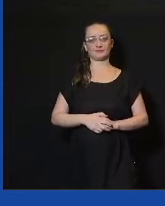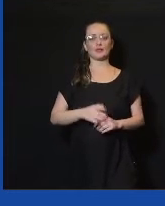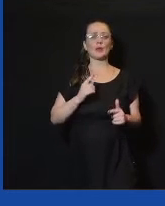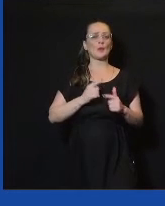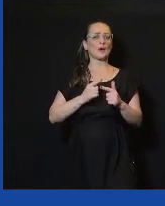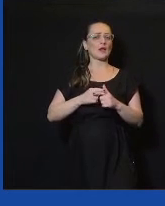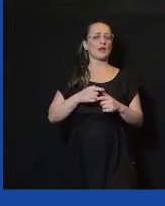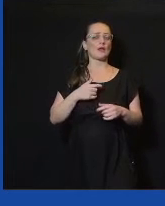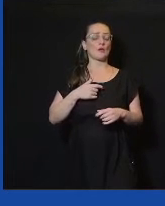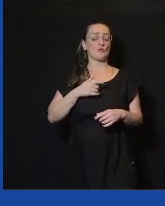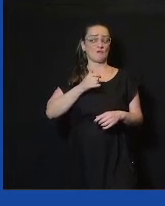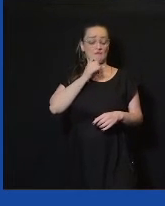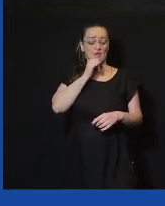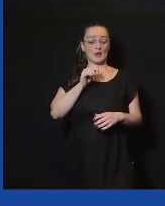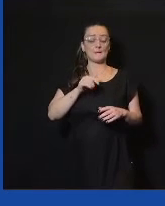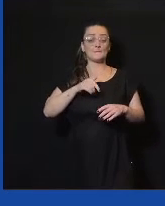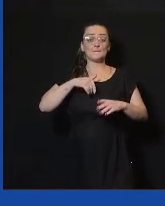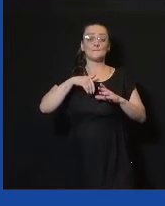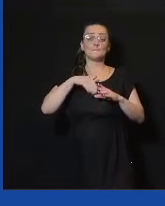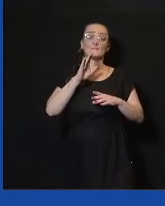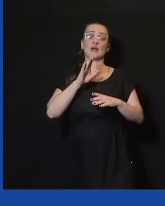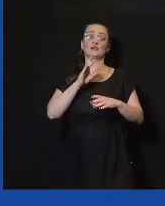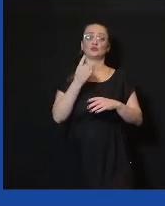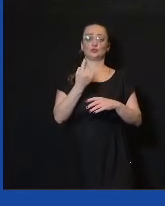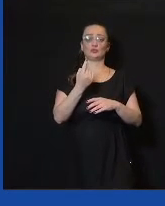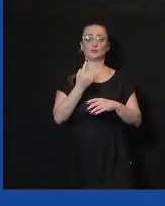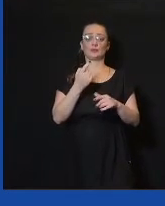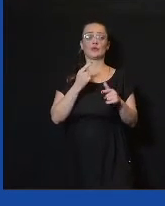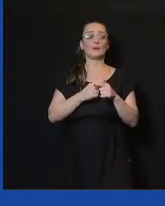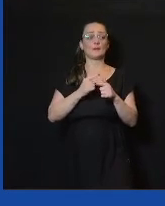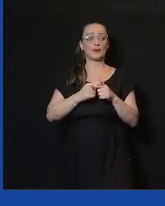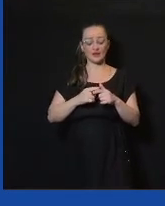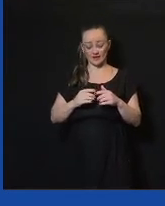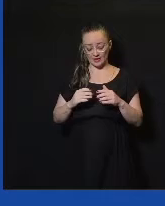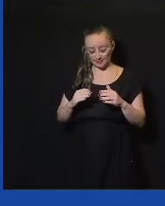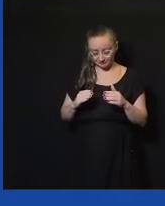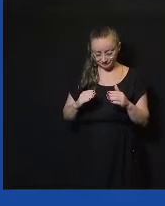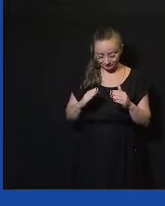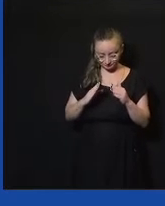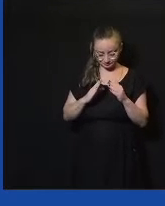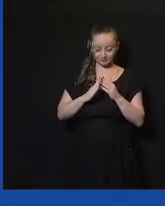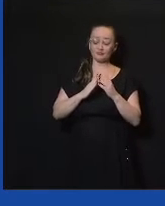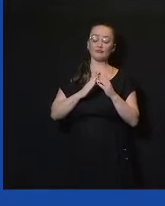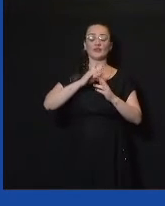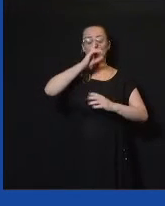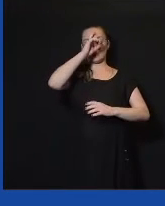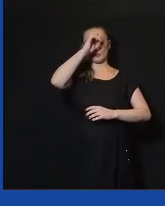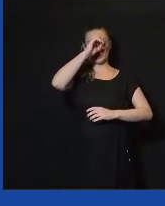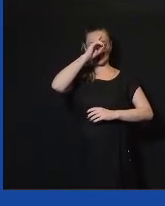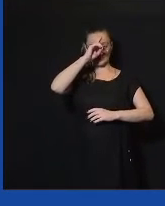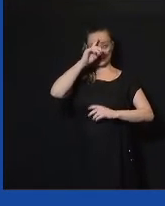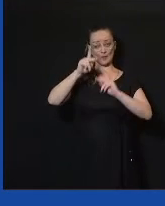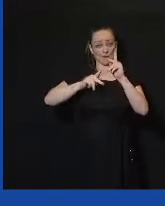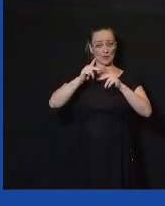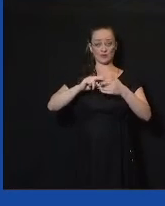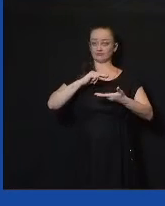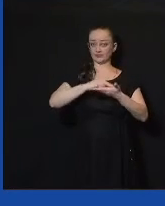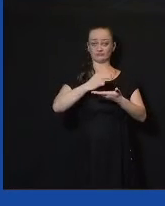que o favelado periférico ele enfrenta? Porque leitos em hospitais públicos a gente já não tem há muito tempo, né? A